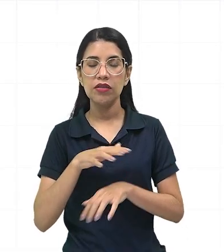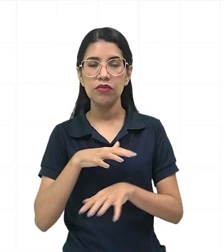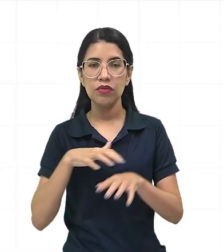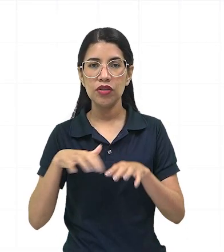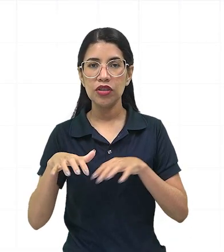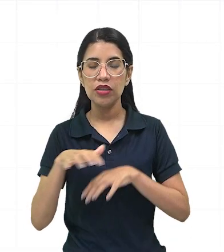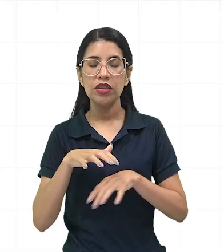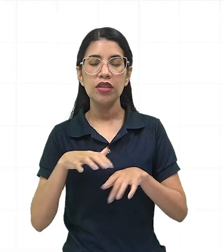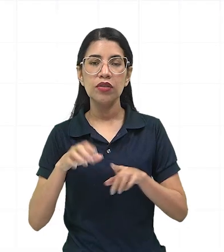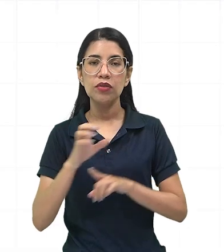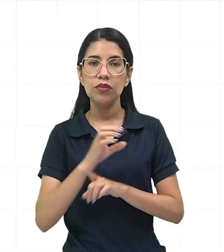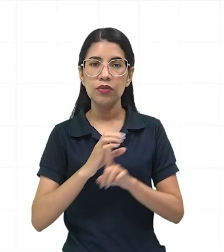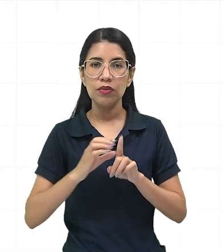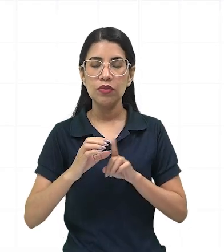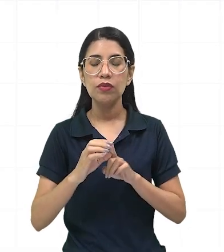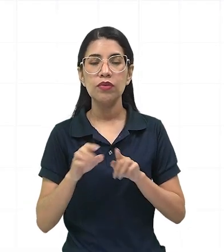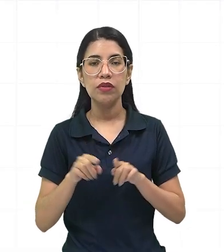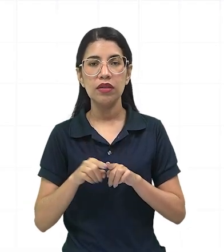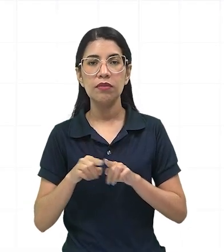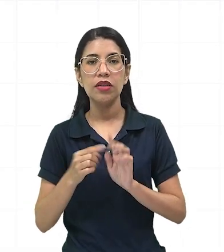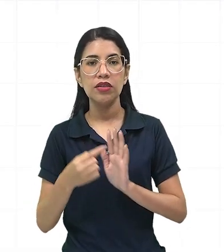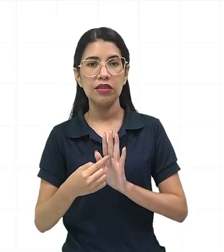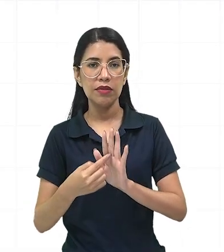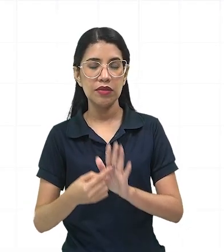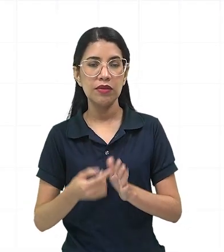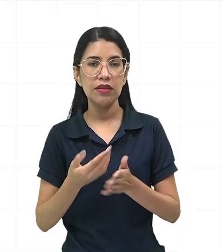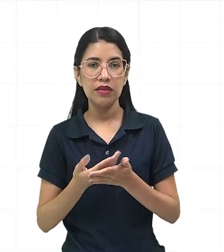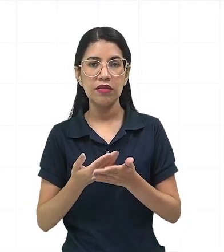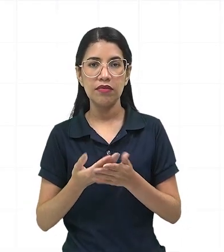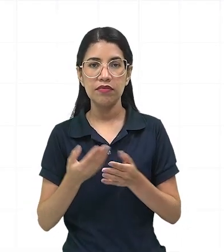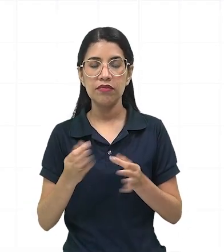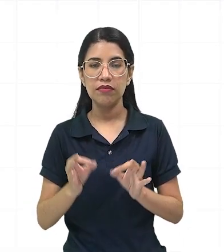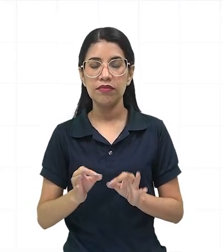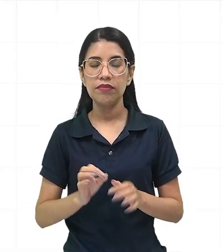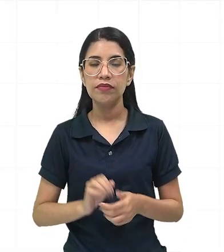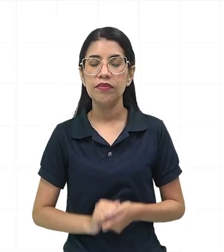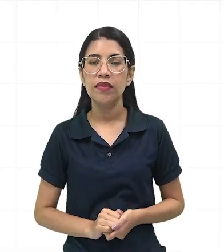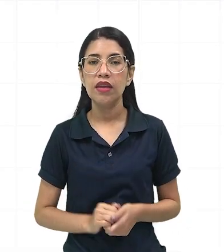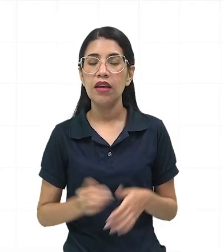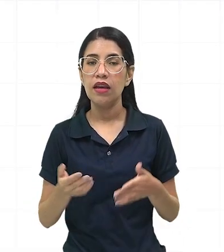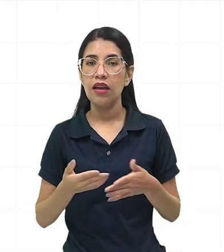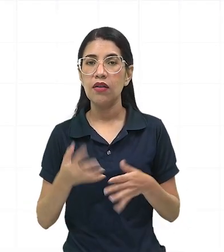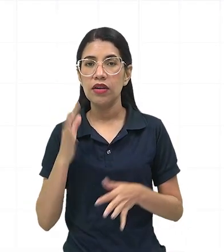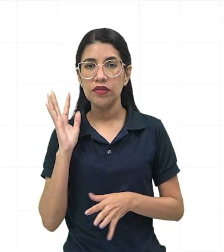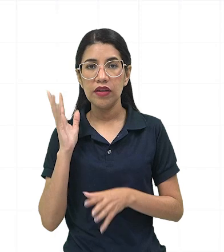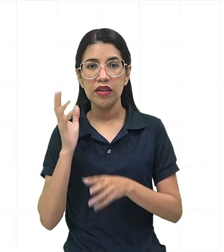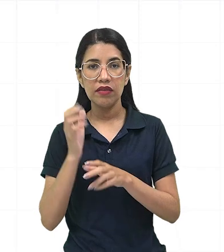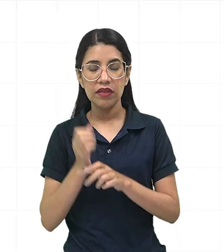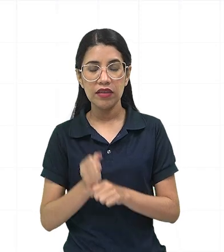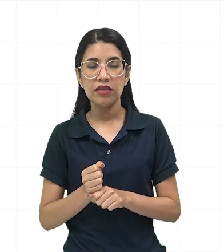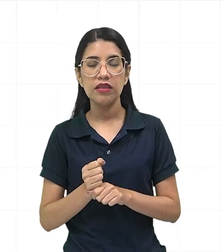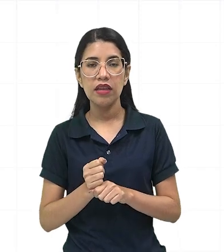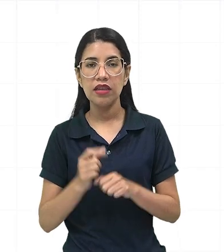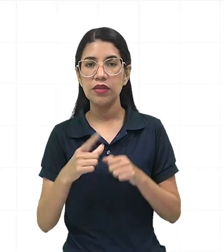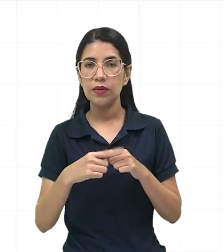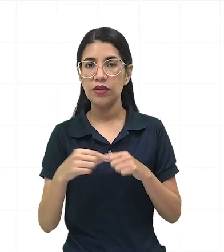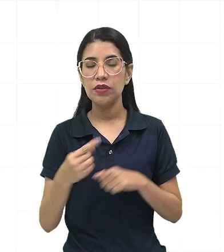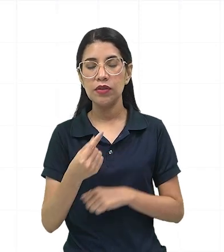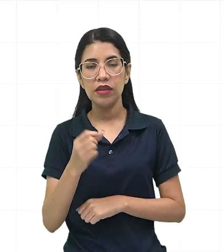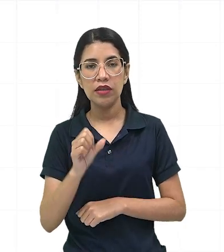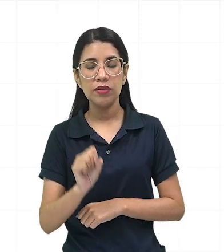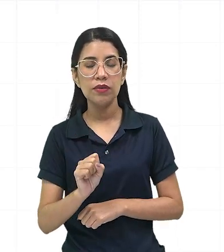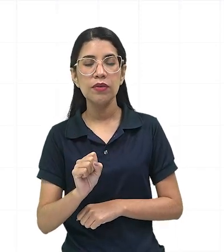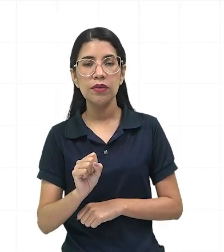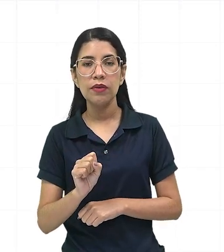ritos. Isso foi um ponto que nós colocamos no decorrer das nossas aulas. E aqui vamos reforçar esse artigo